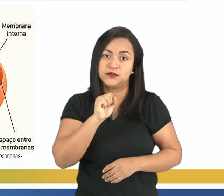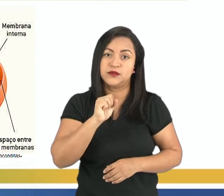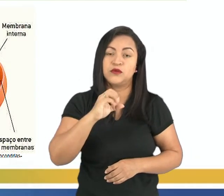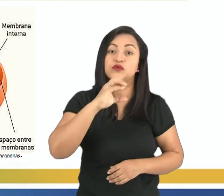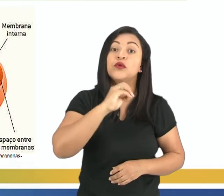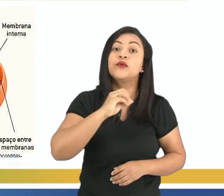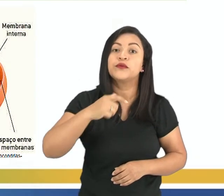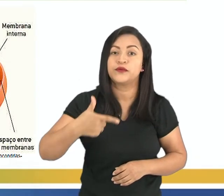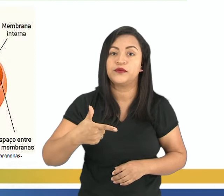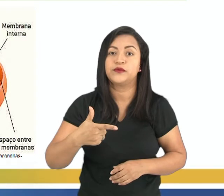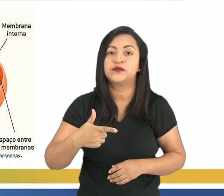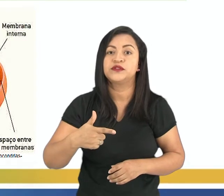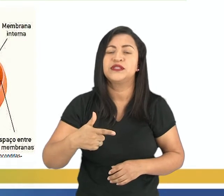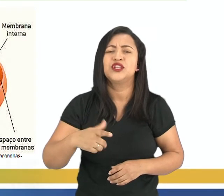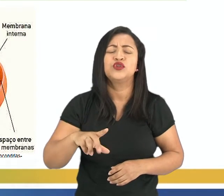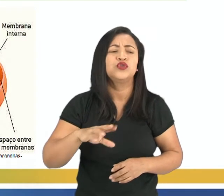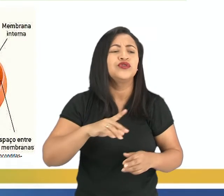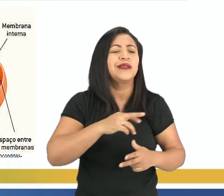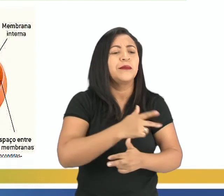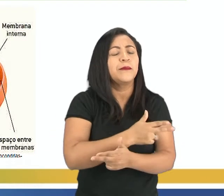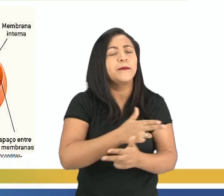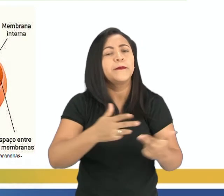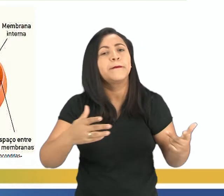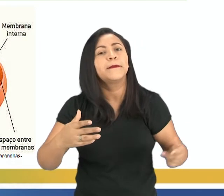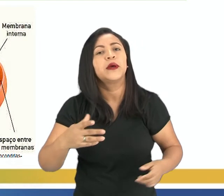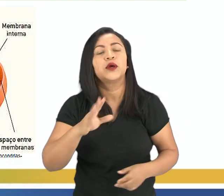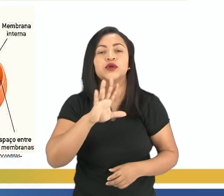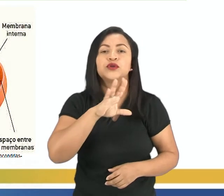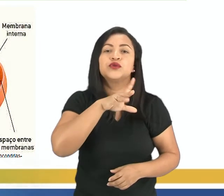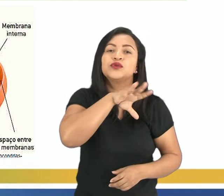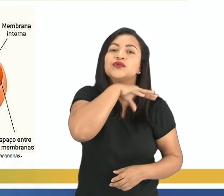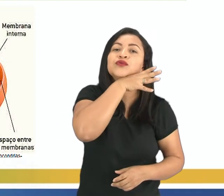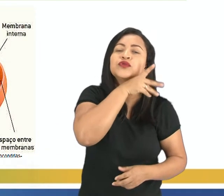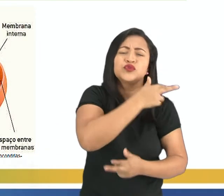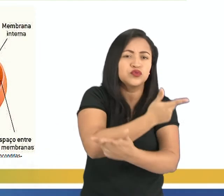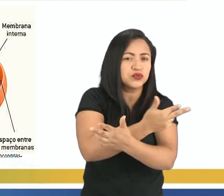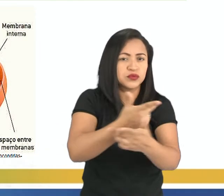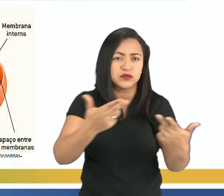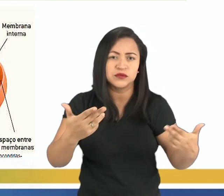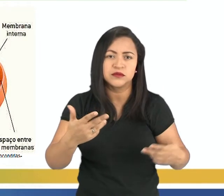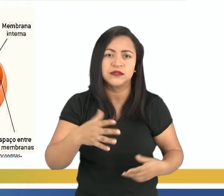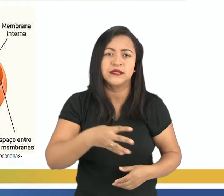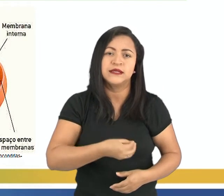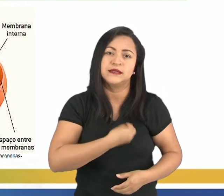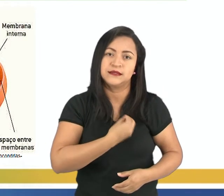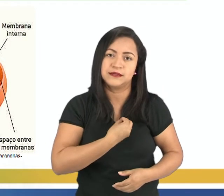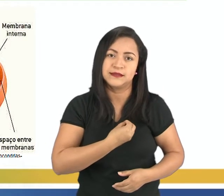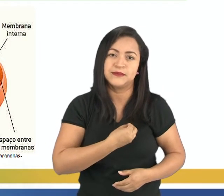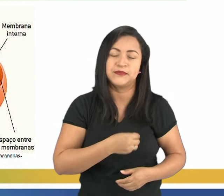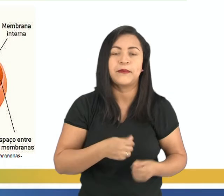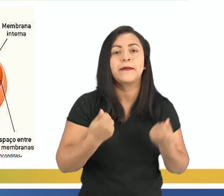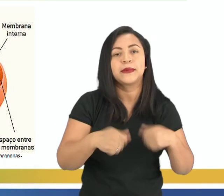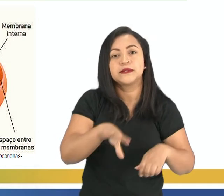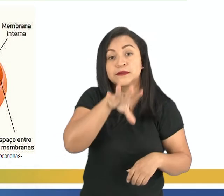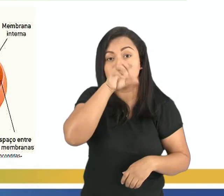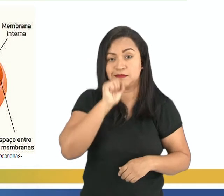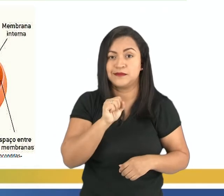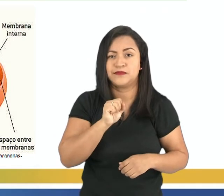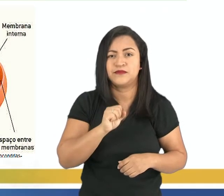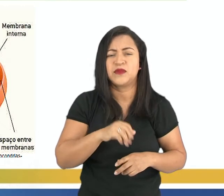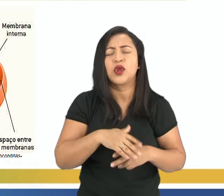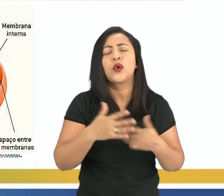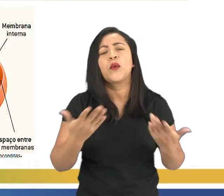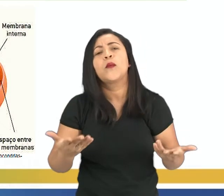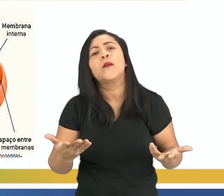grande maioria dos seres vivos para produzir energia a partir de substâncias orgânicas. Quais são essas